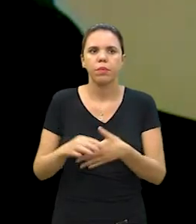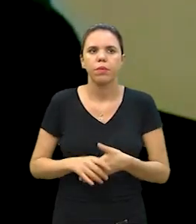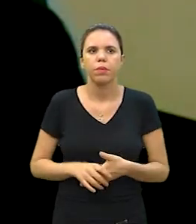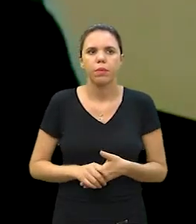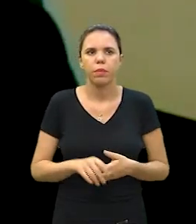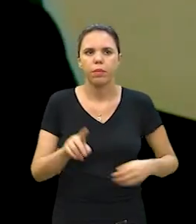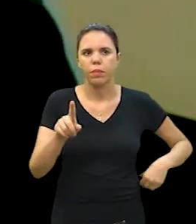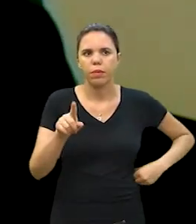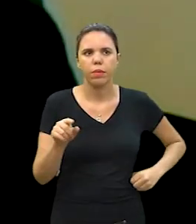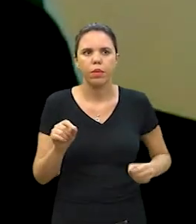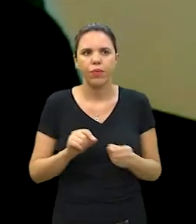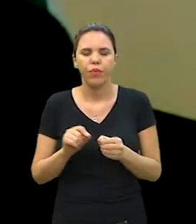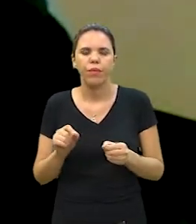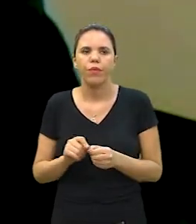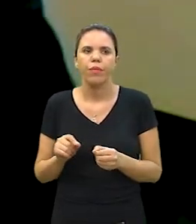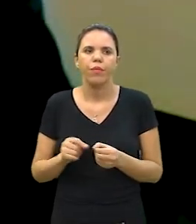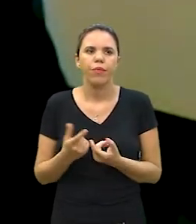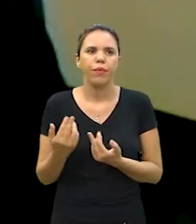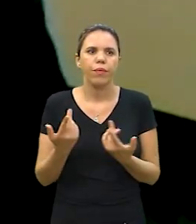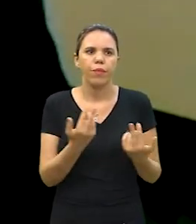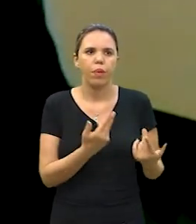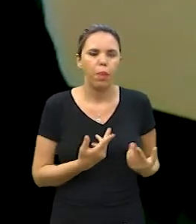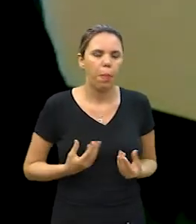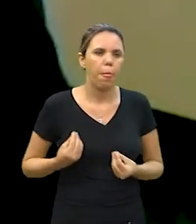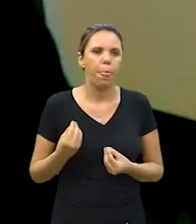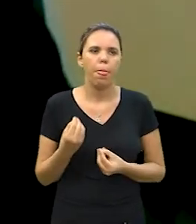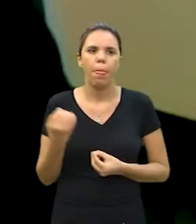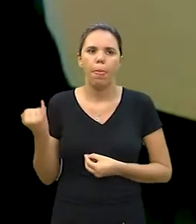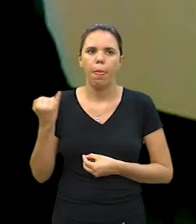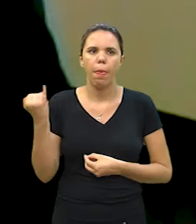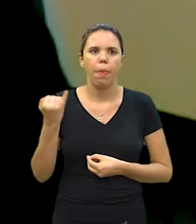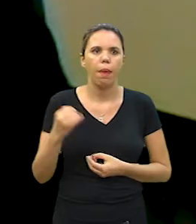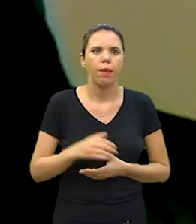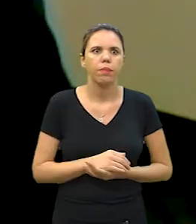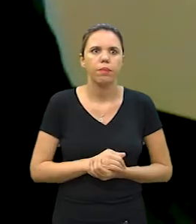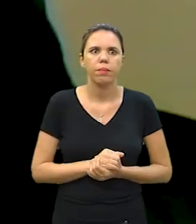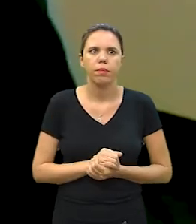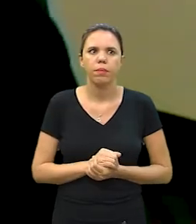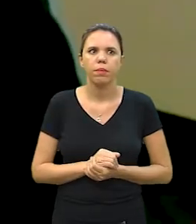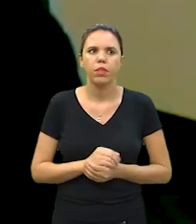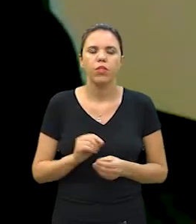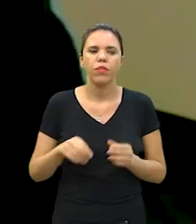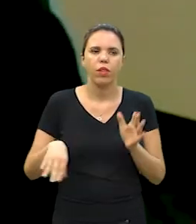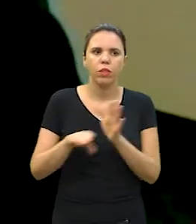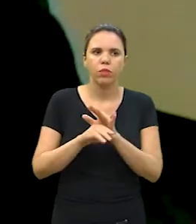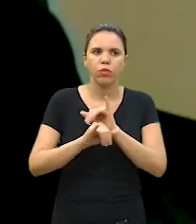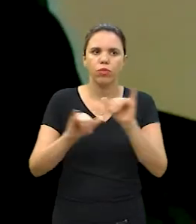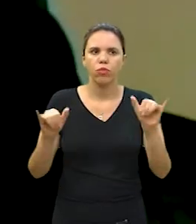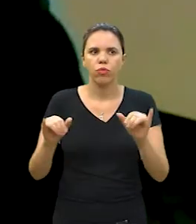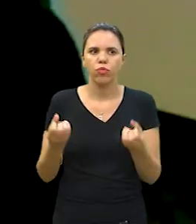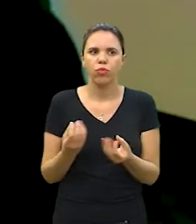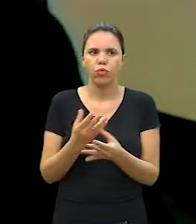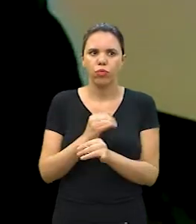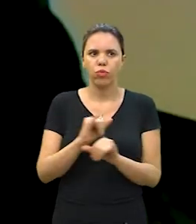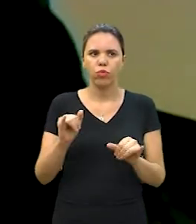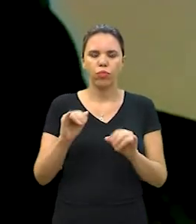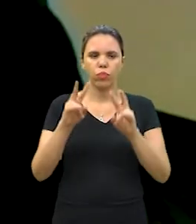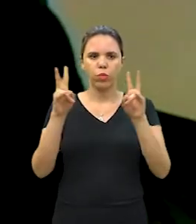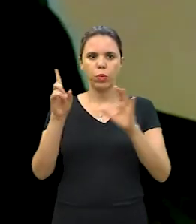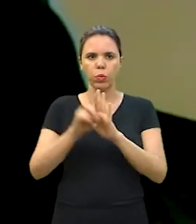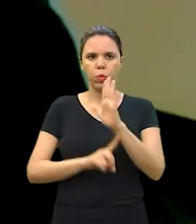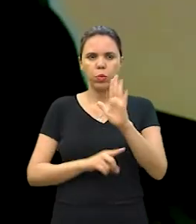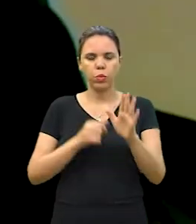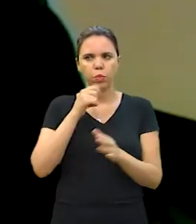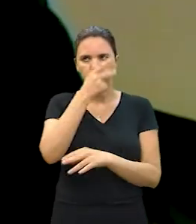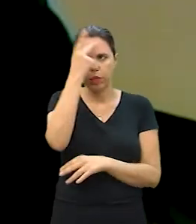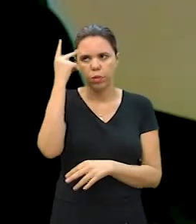como esses que vocês estão fazendo, são todos muito importantes para que a gente possa fazer chegar essa informação sobre